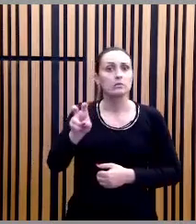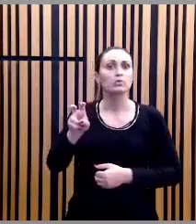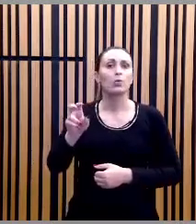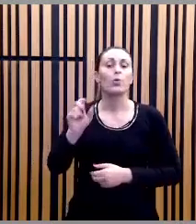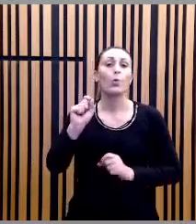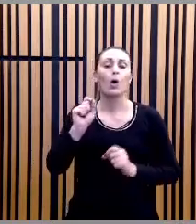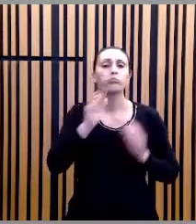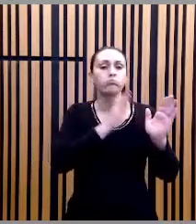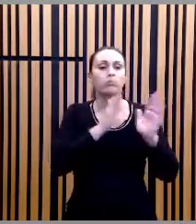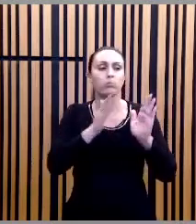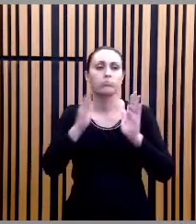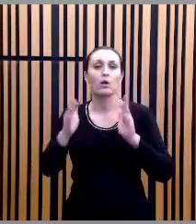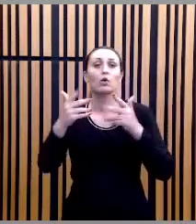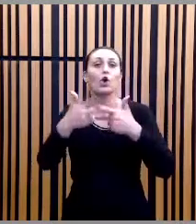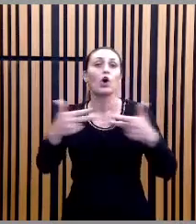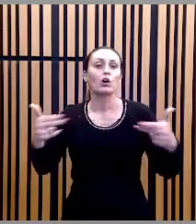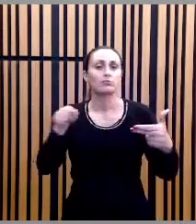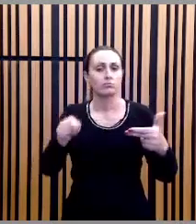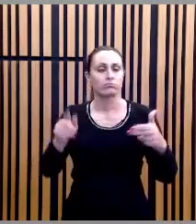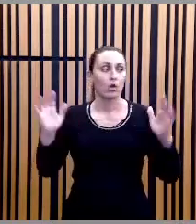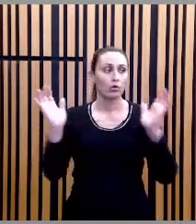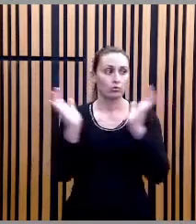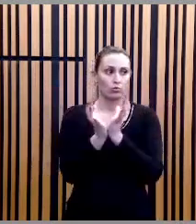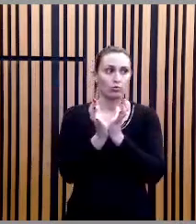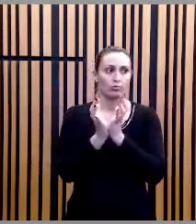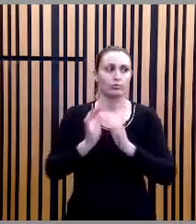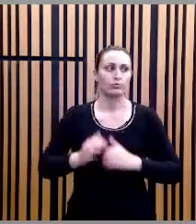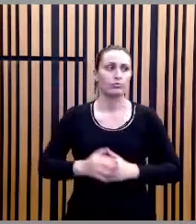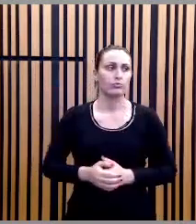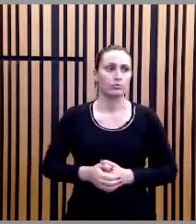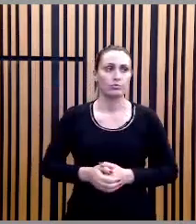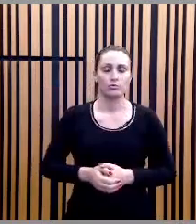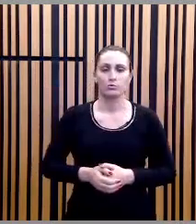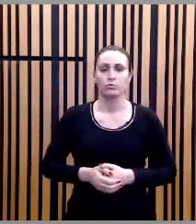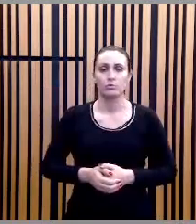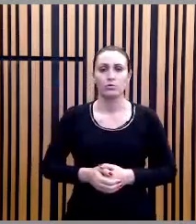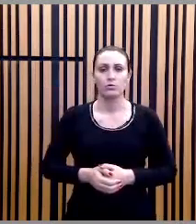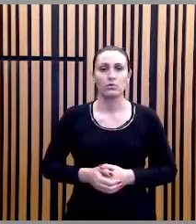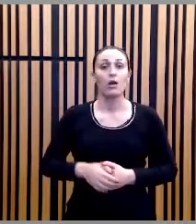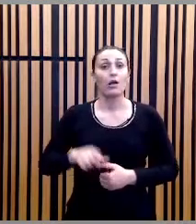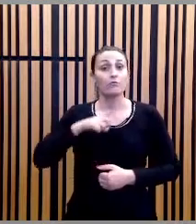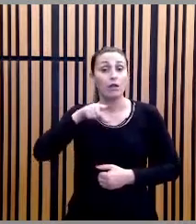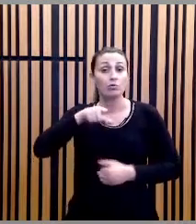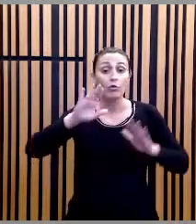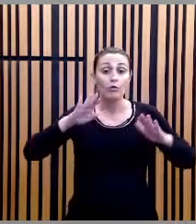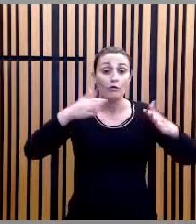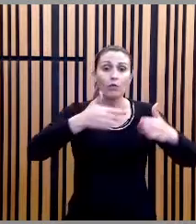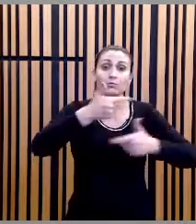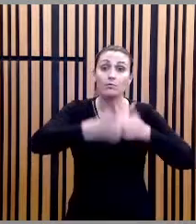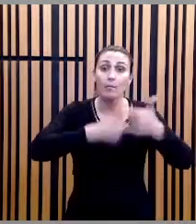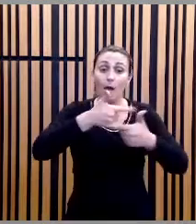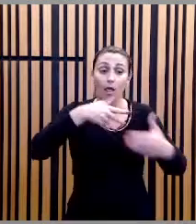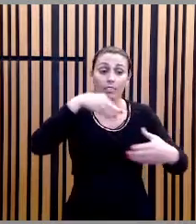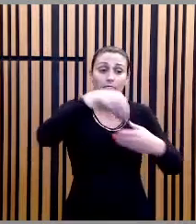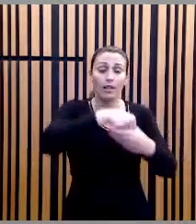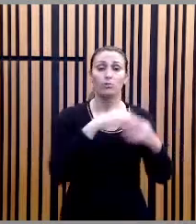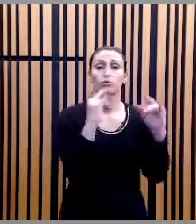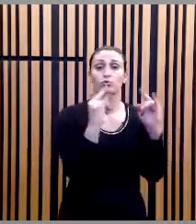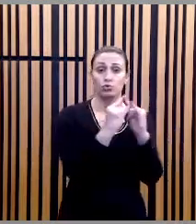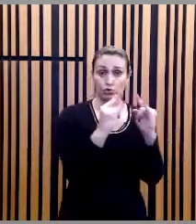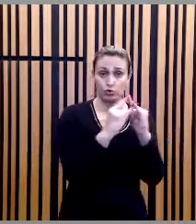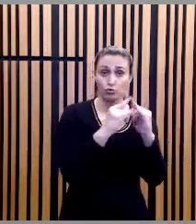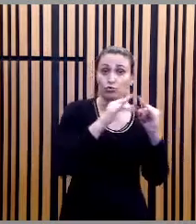Cinco institutos de ponta, desculpa, onde vocês vão poder daqui a pouco trabalhar dentro de um instituto